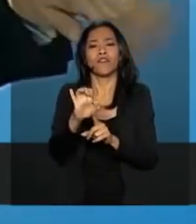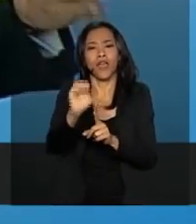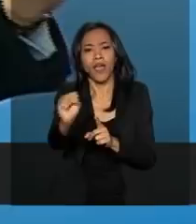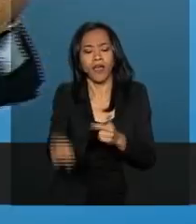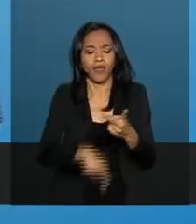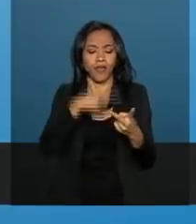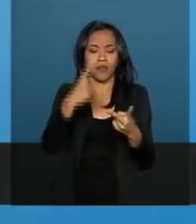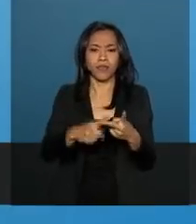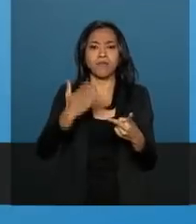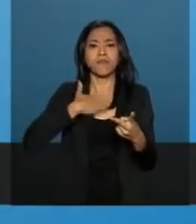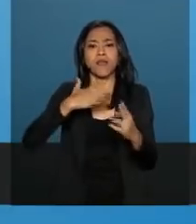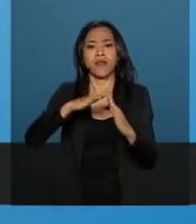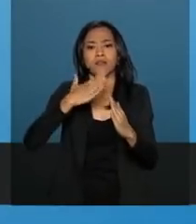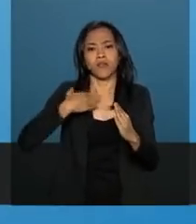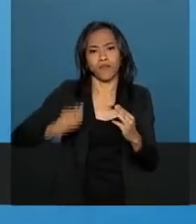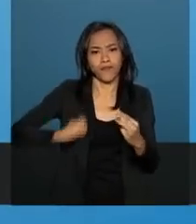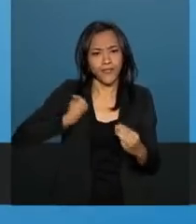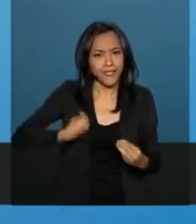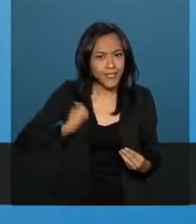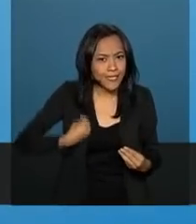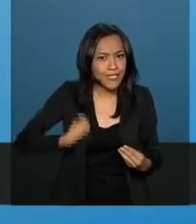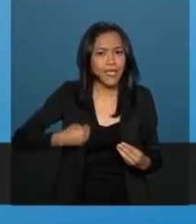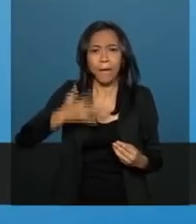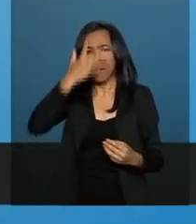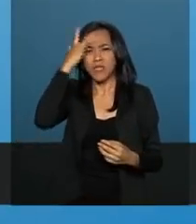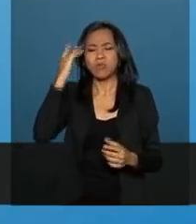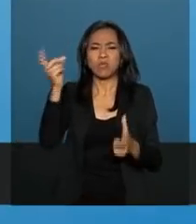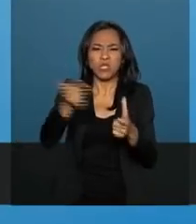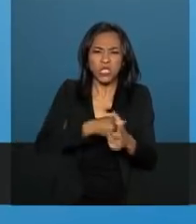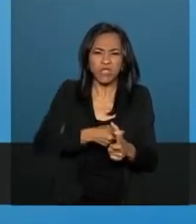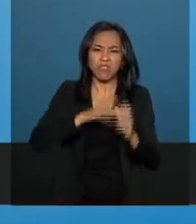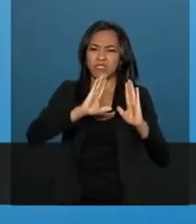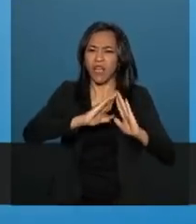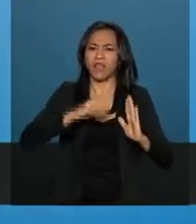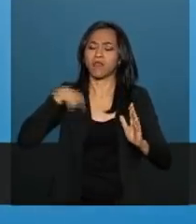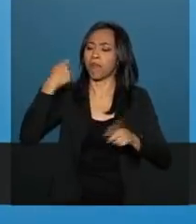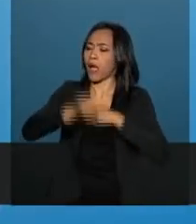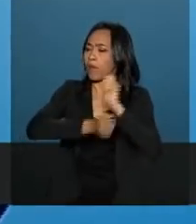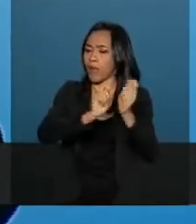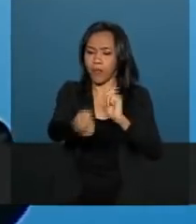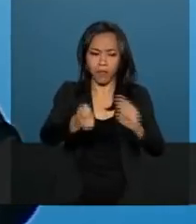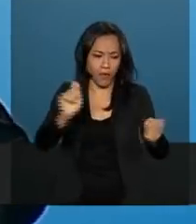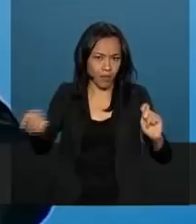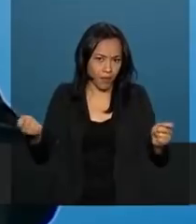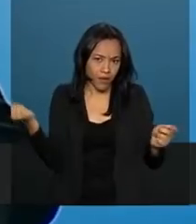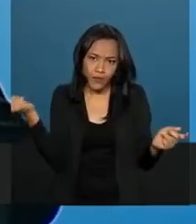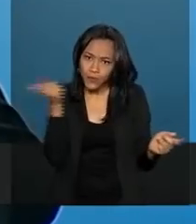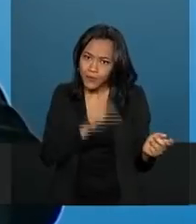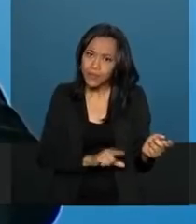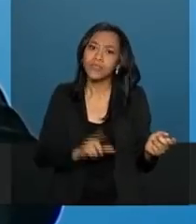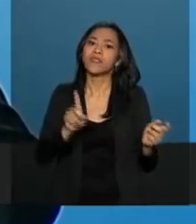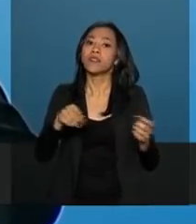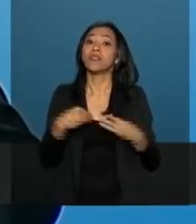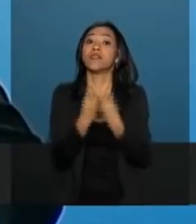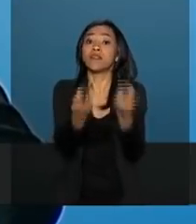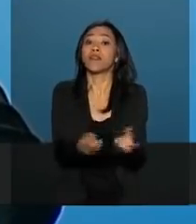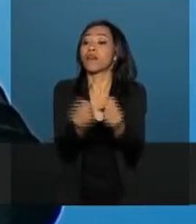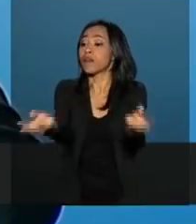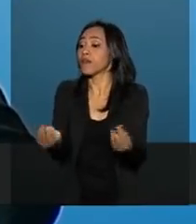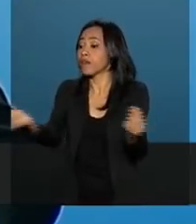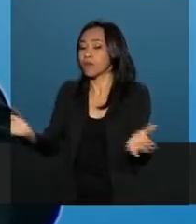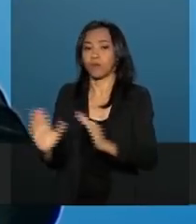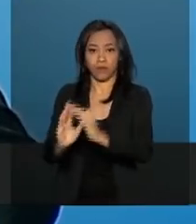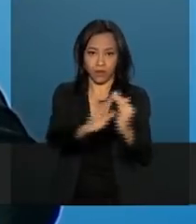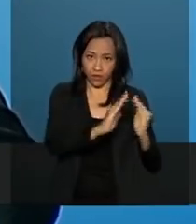Minha Vida, pagando os débitos atrasados e entregando milhares e milhares de casas, ao fundamento também de